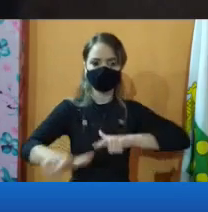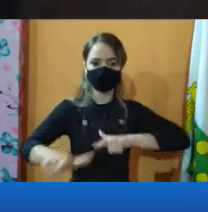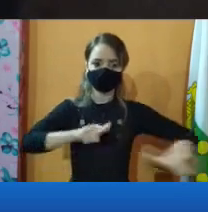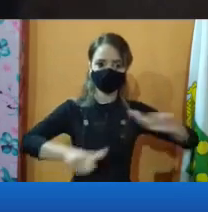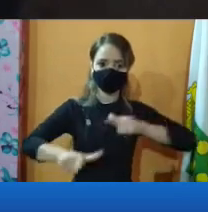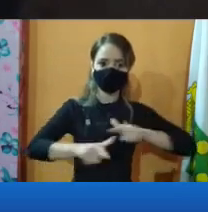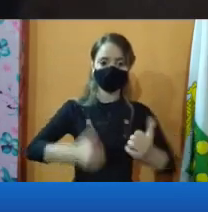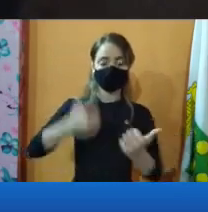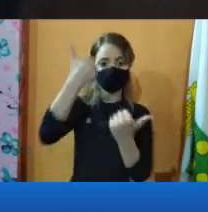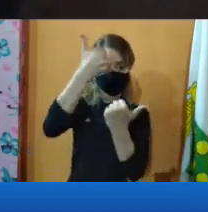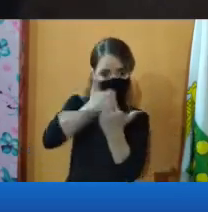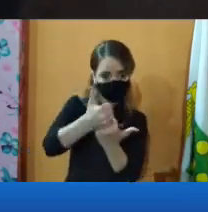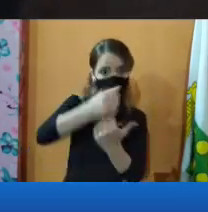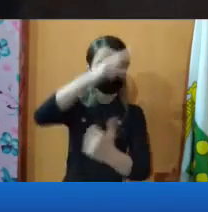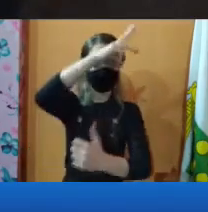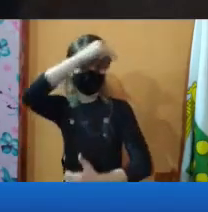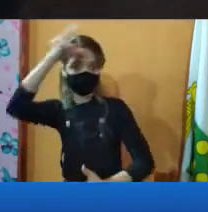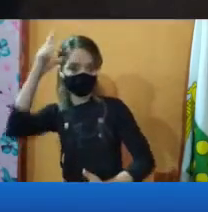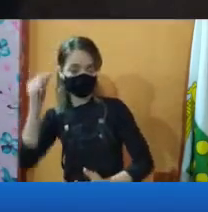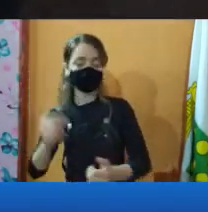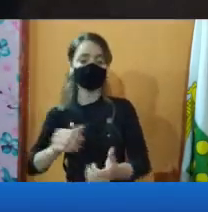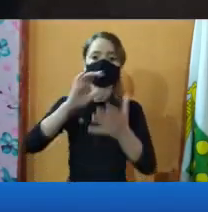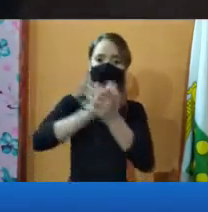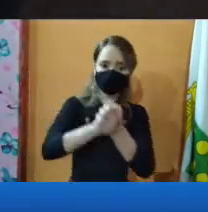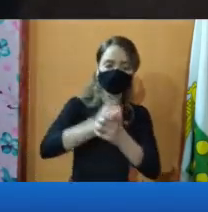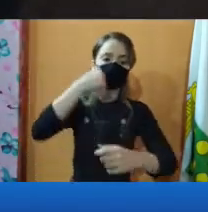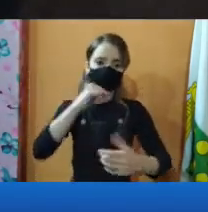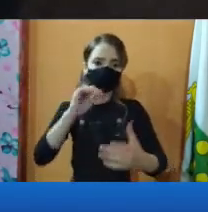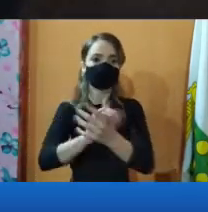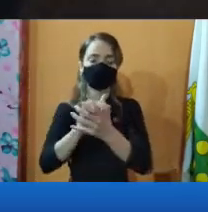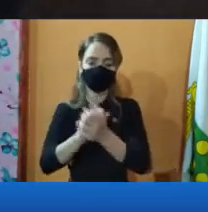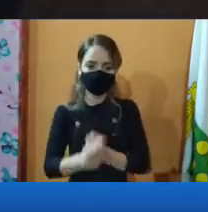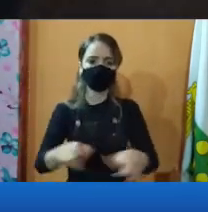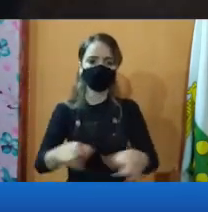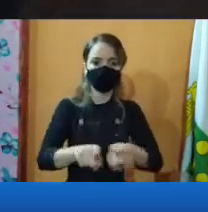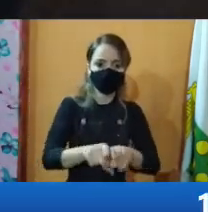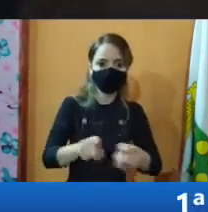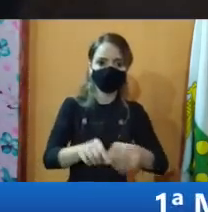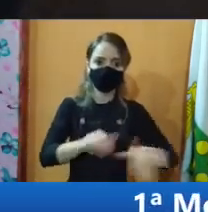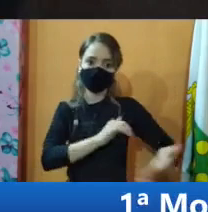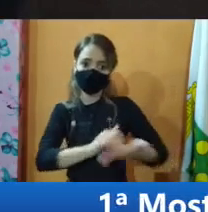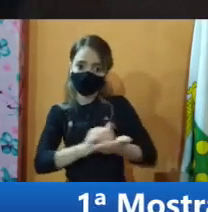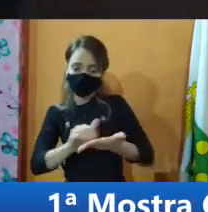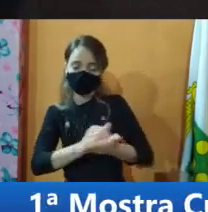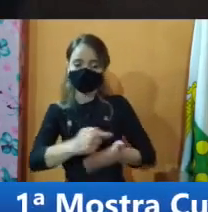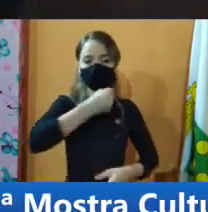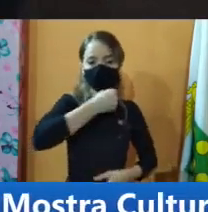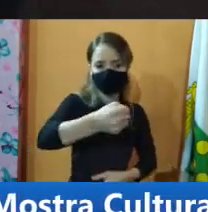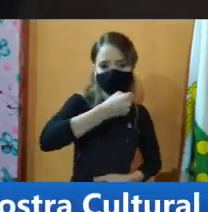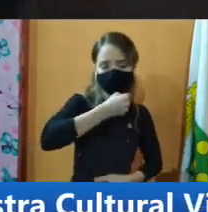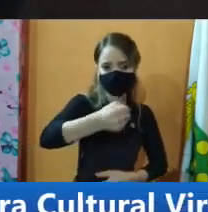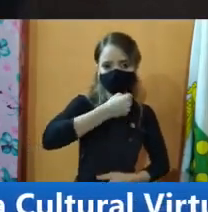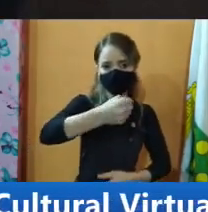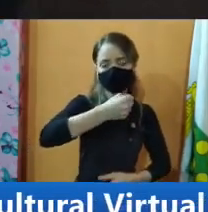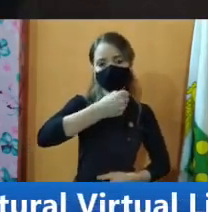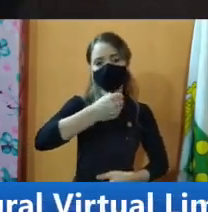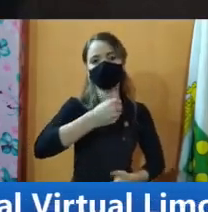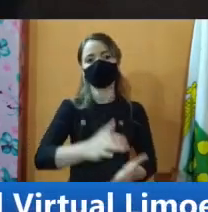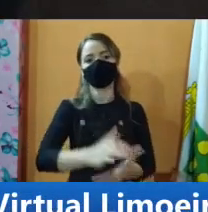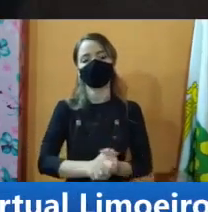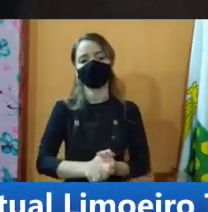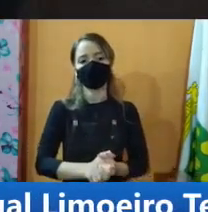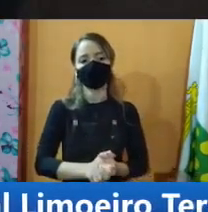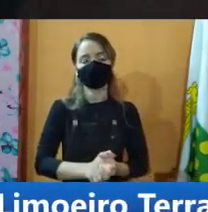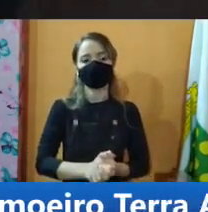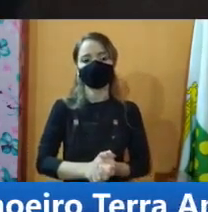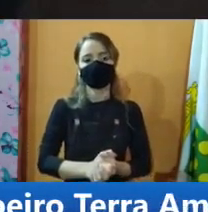Zé Linena e sua esposa Alba Bezerra, o nosso Cláudio Vitor, secretário de imprensa, é o Cadu, né? É o Cadu. A